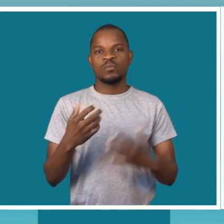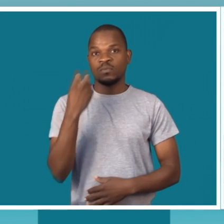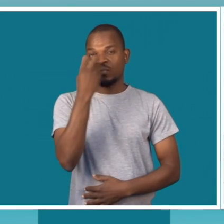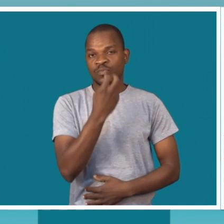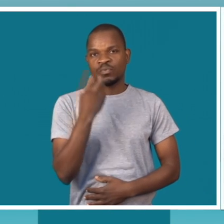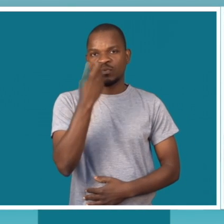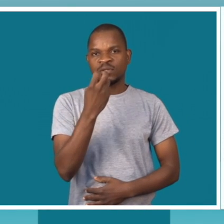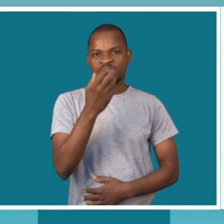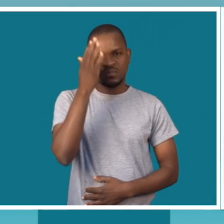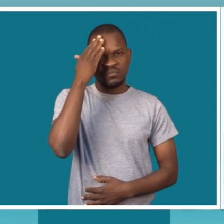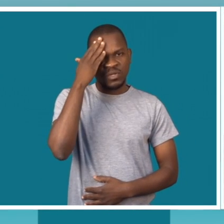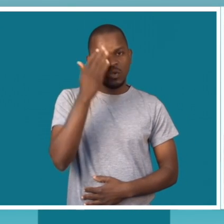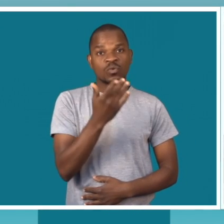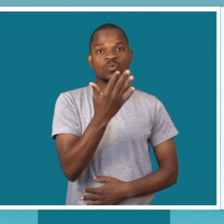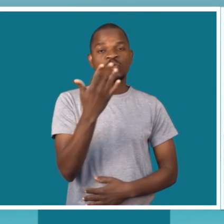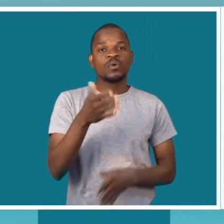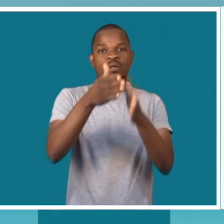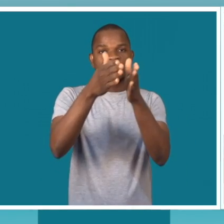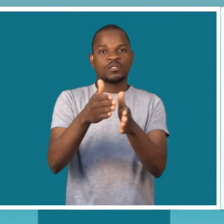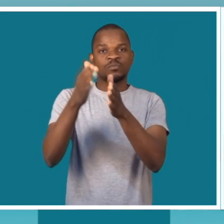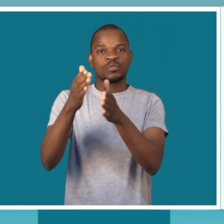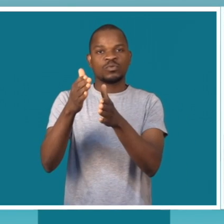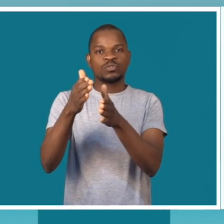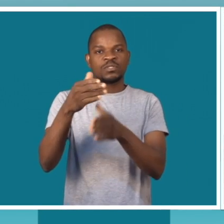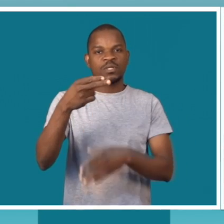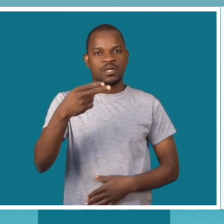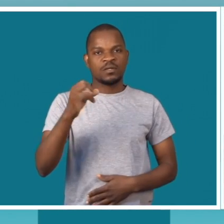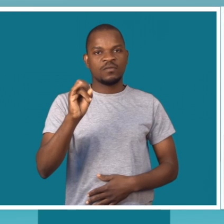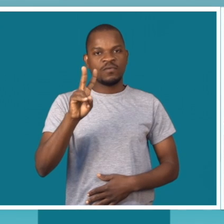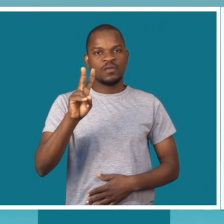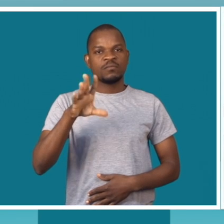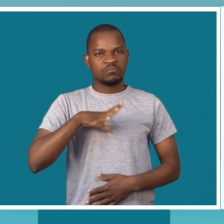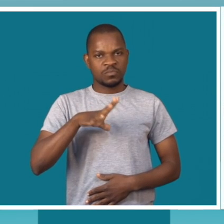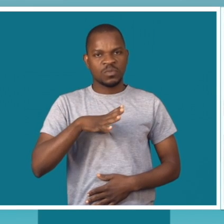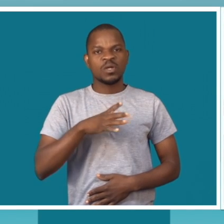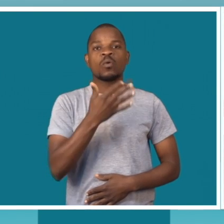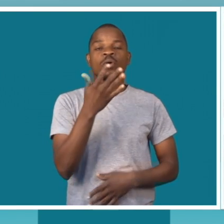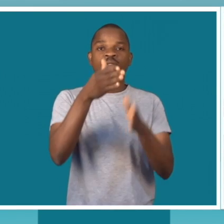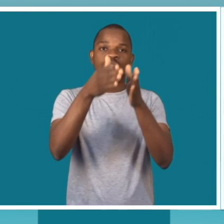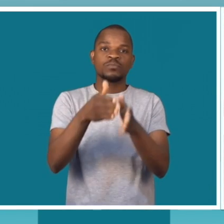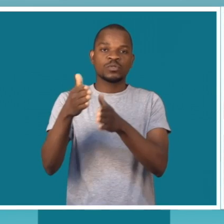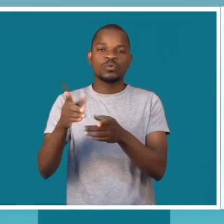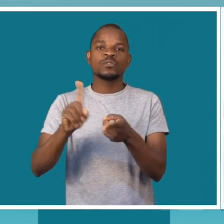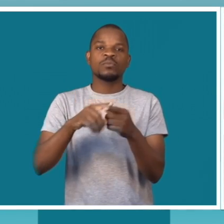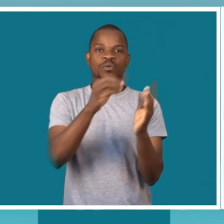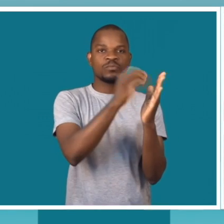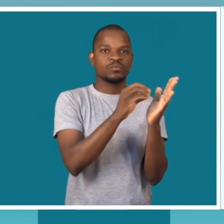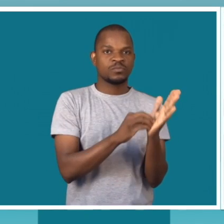estatísticas sobre pessoas vindo com HIV, se é possível termos estatísticas das pessoas